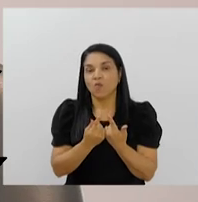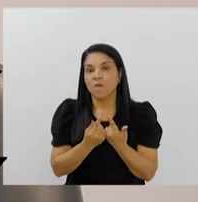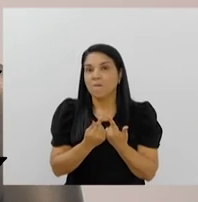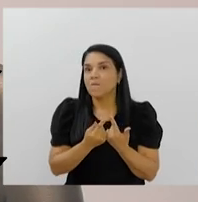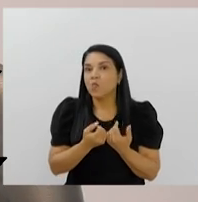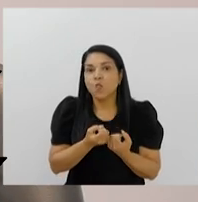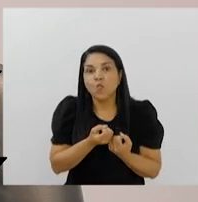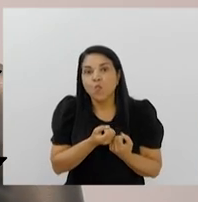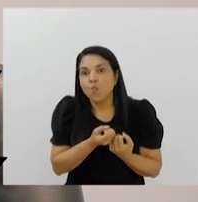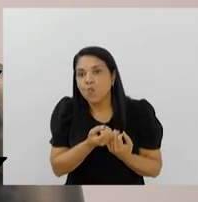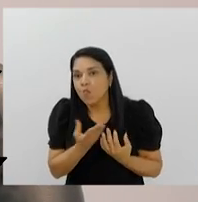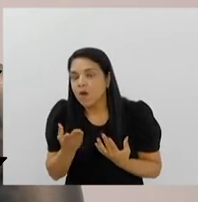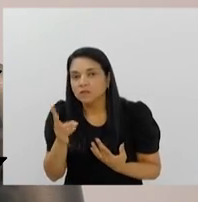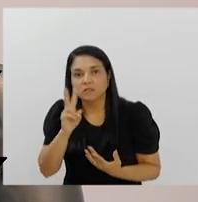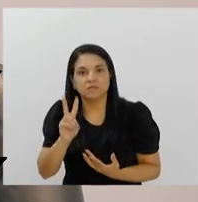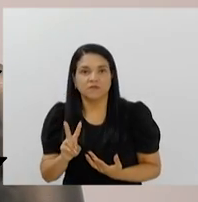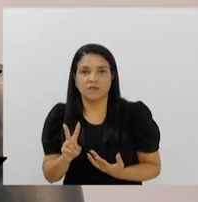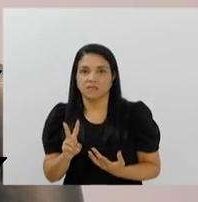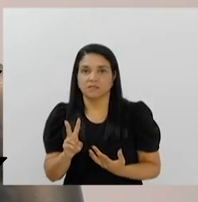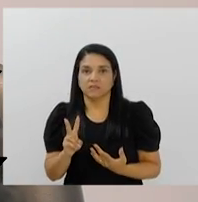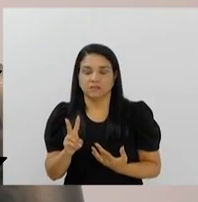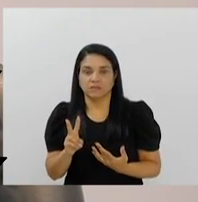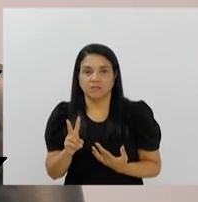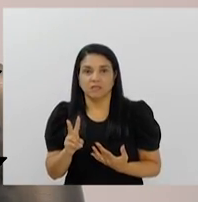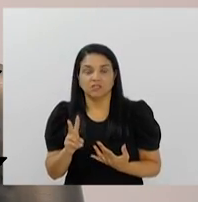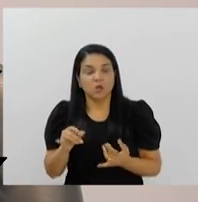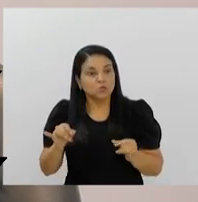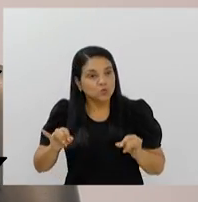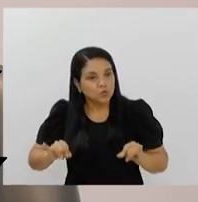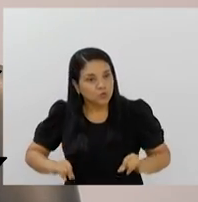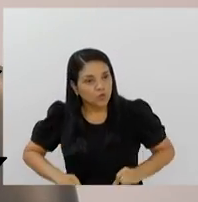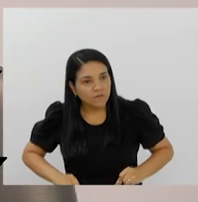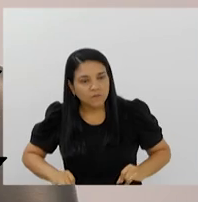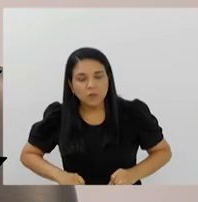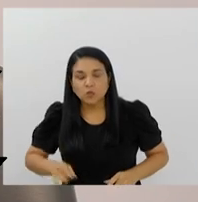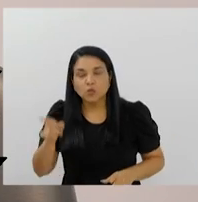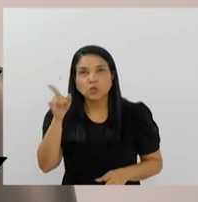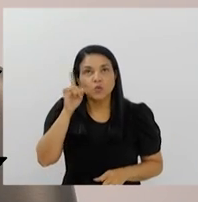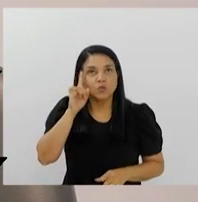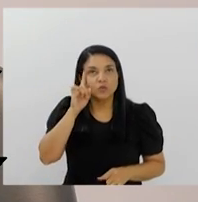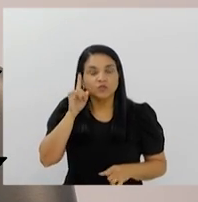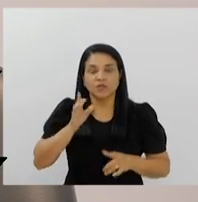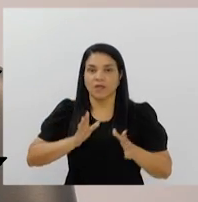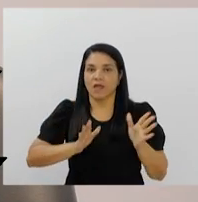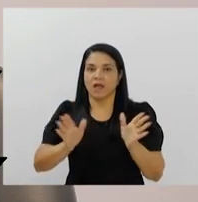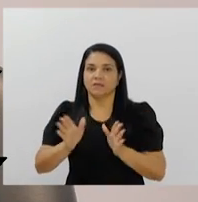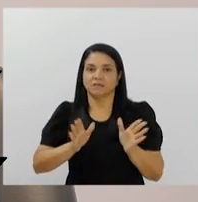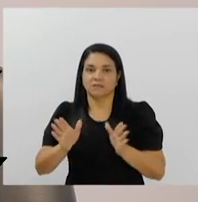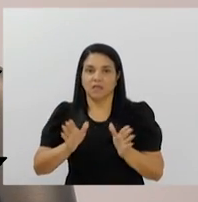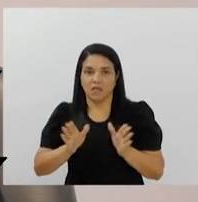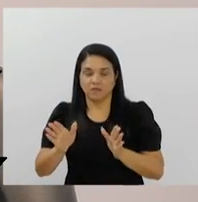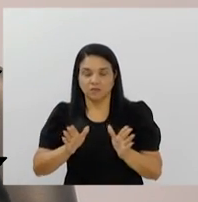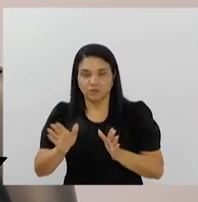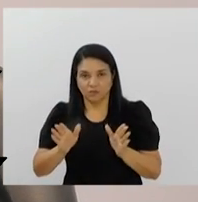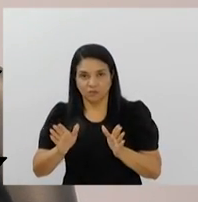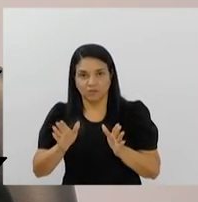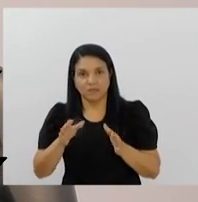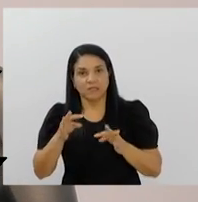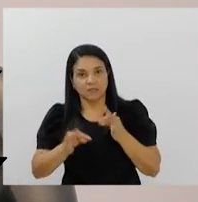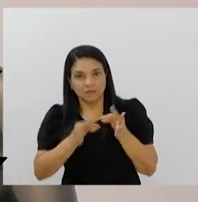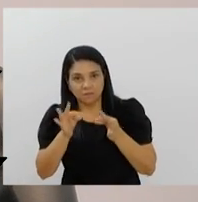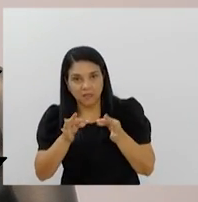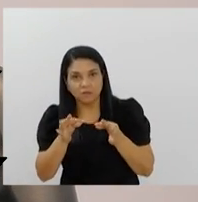mães saem de casa já é um sofrimento uma Saga diária para ter acesso ao tratamento e fica com com